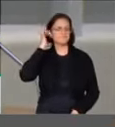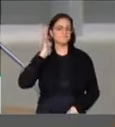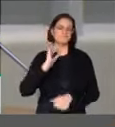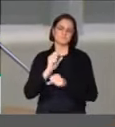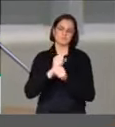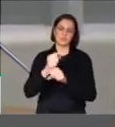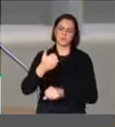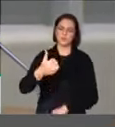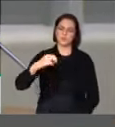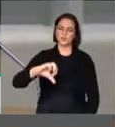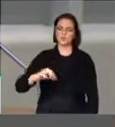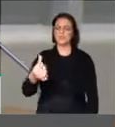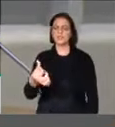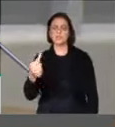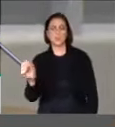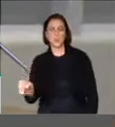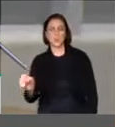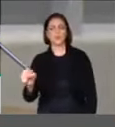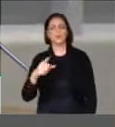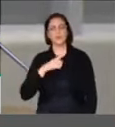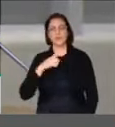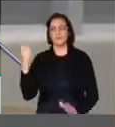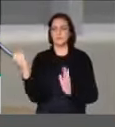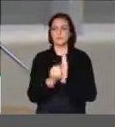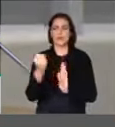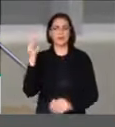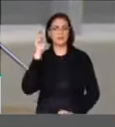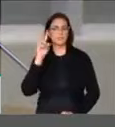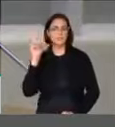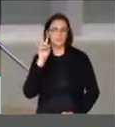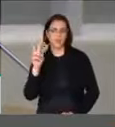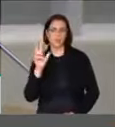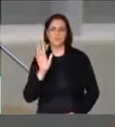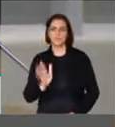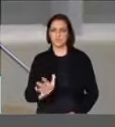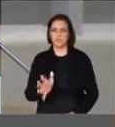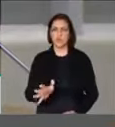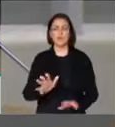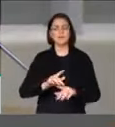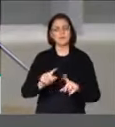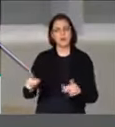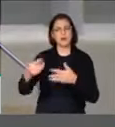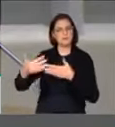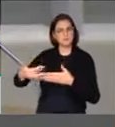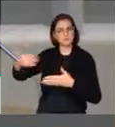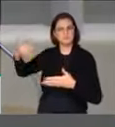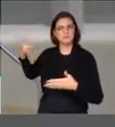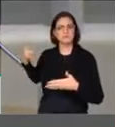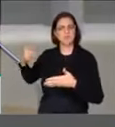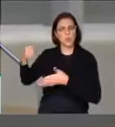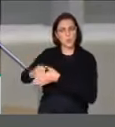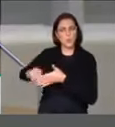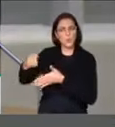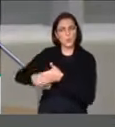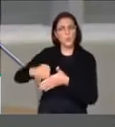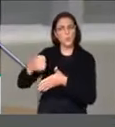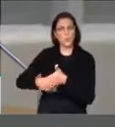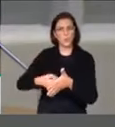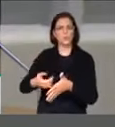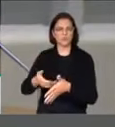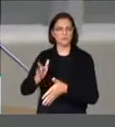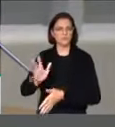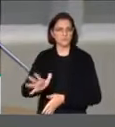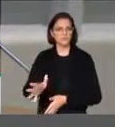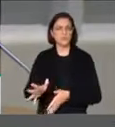e embora tenha tido muita contradição no mundo depois das rebeliões, da revolta de Stonewall e das lutas democráticas que aquela